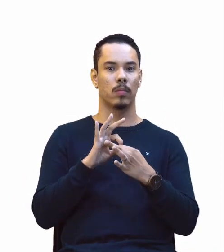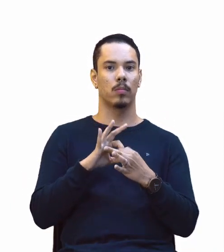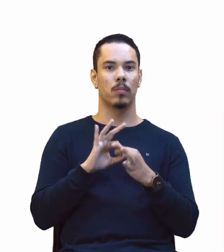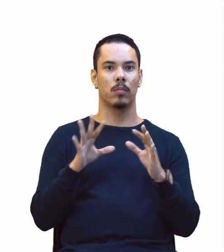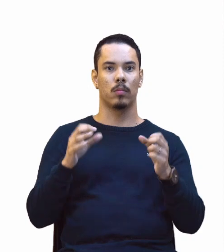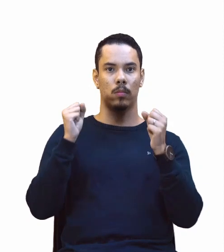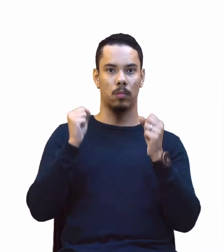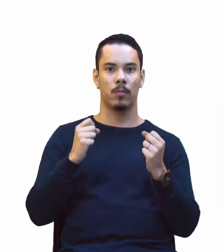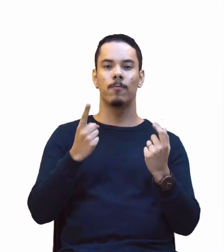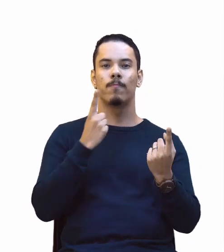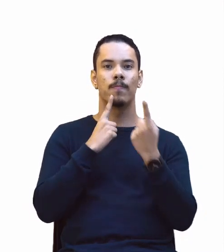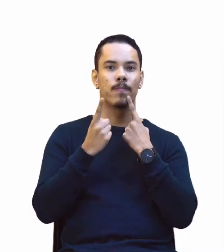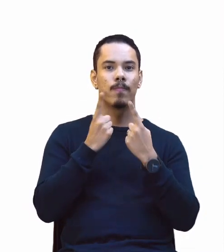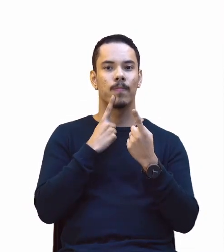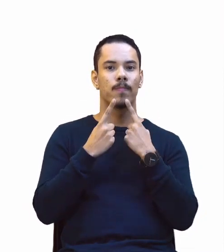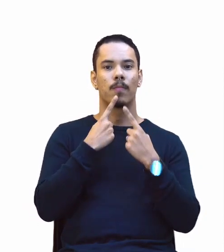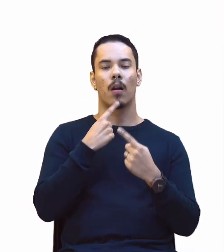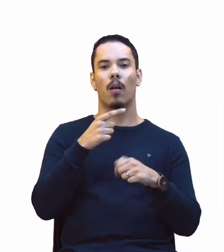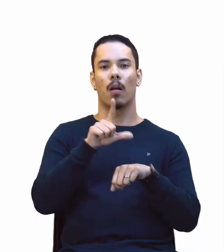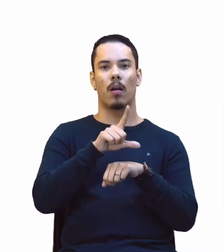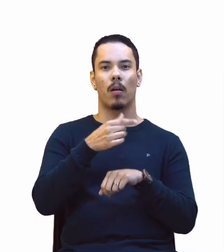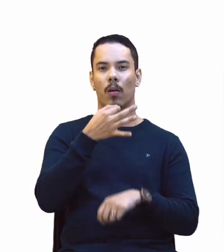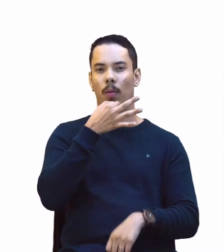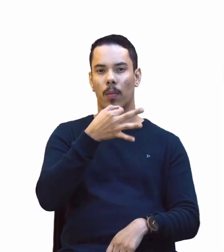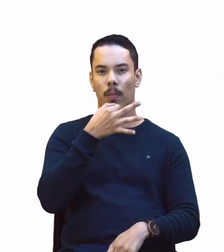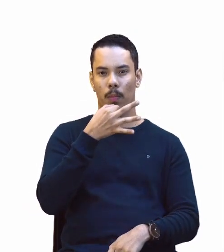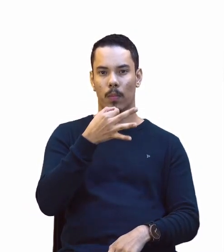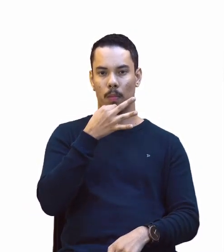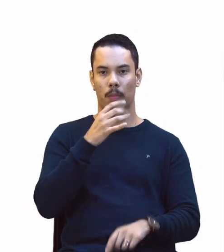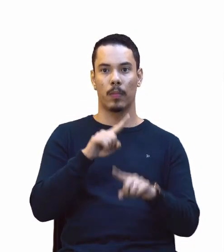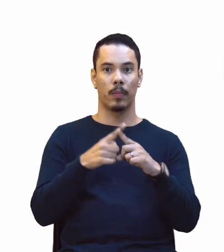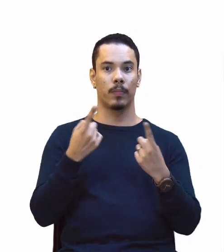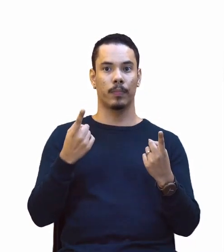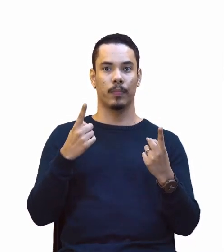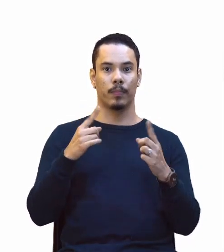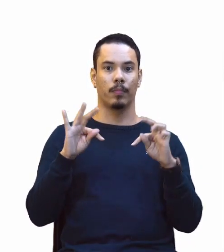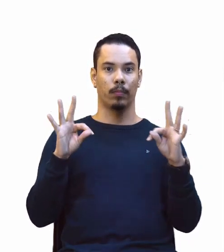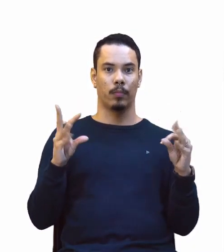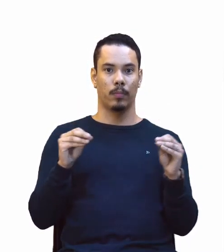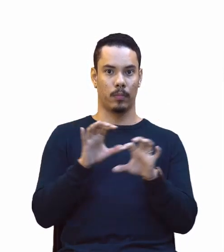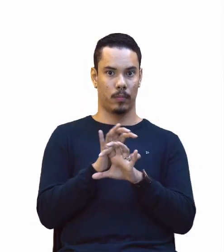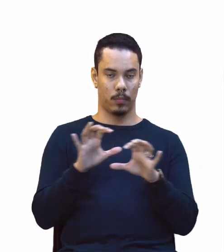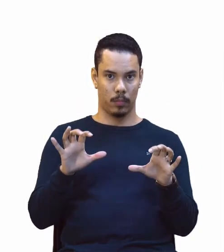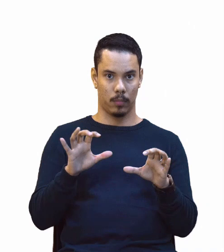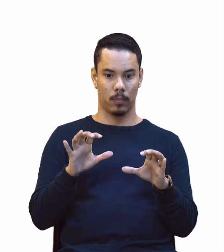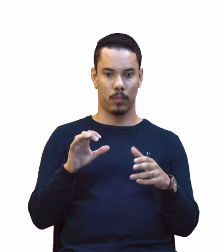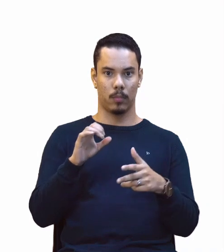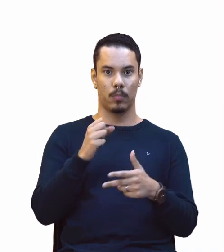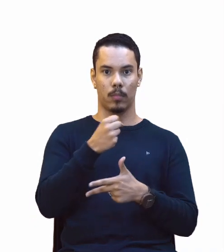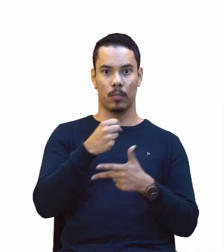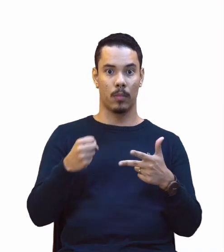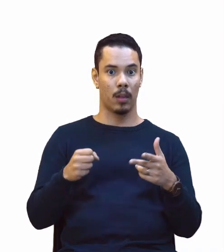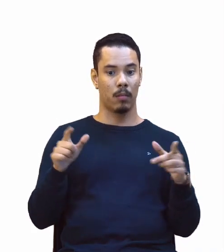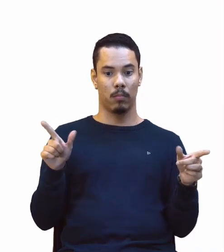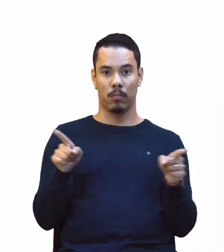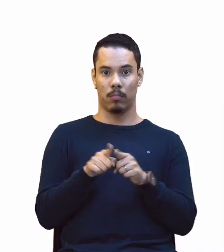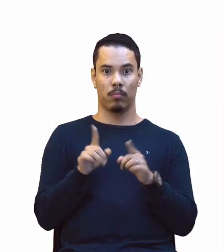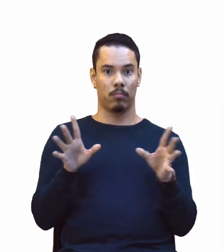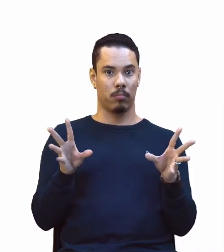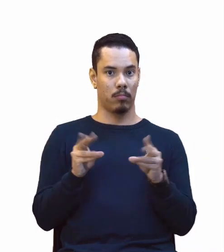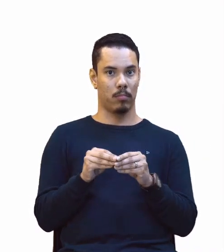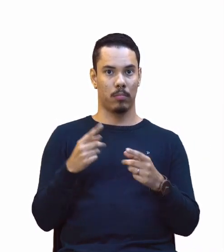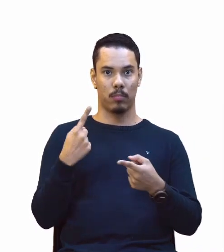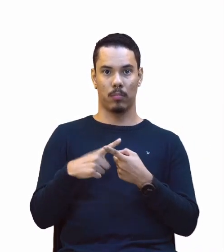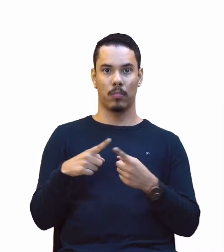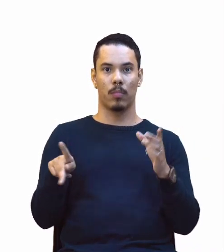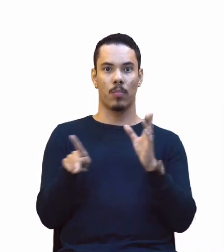emitir suas opiniões. Por sua vez, a esfera privada era uma esfera muito pequena referente ao lar,